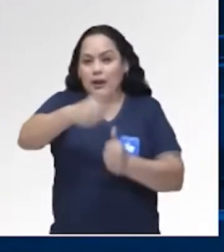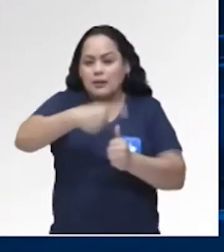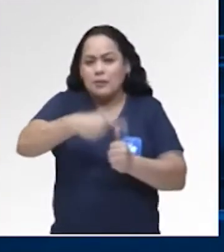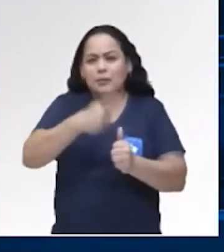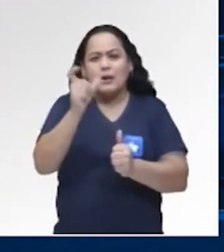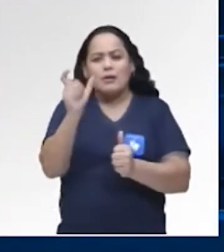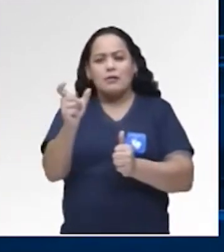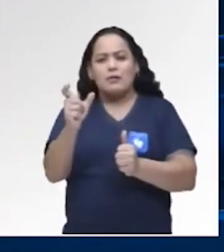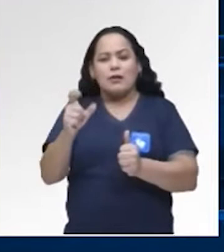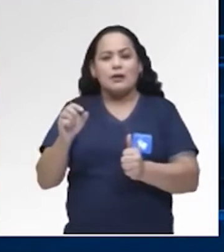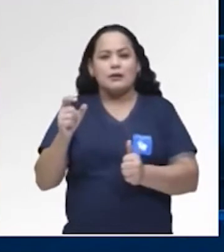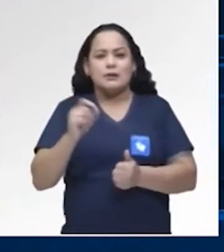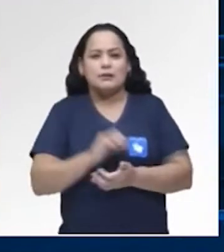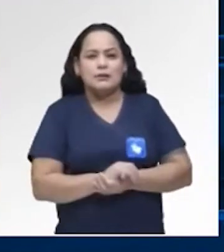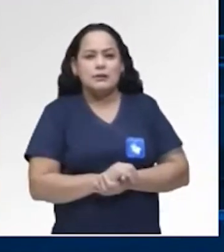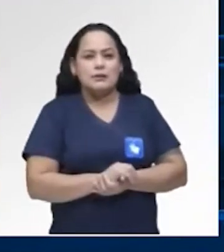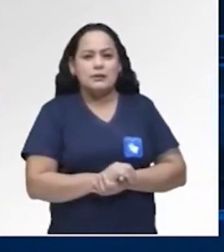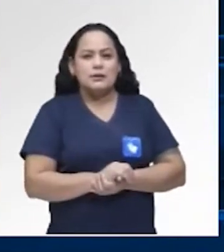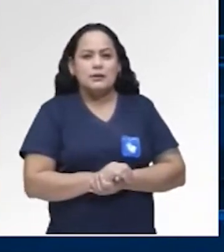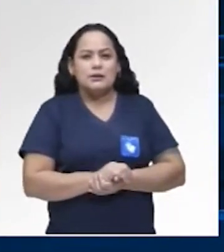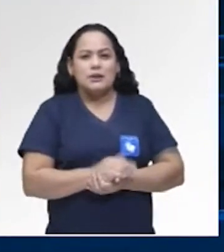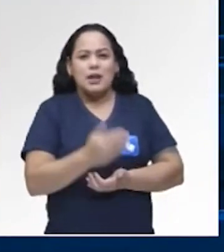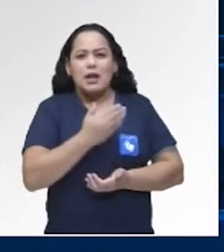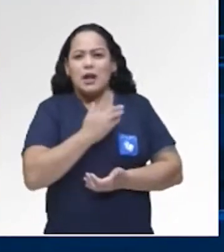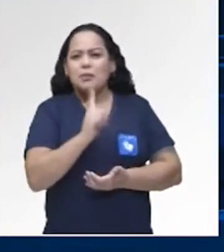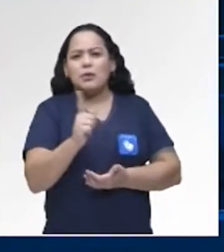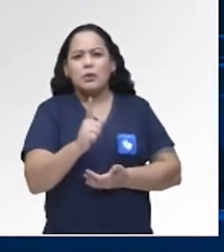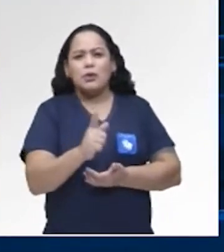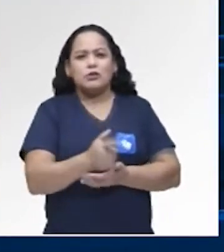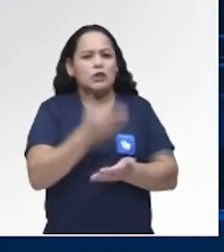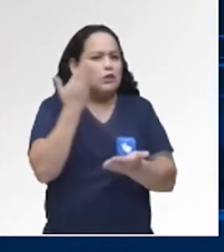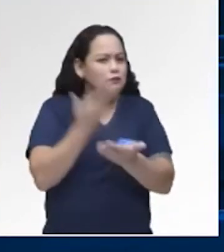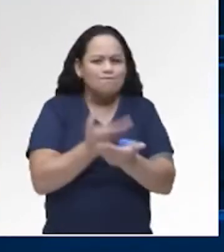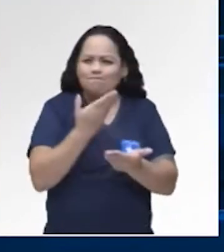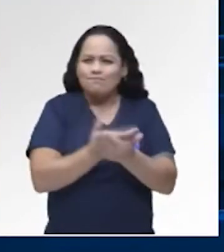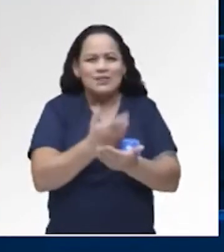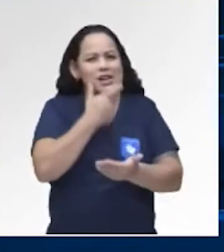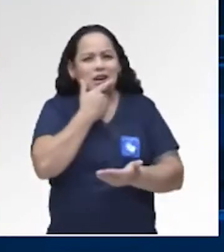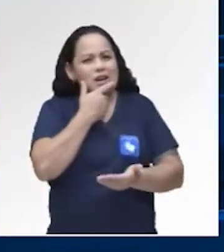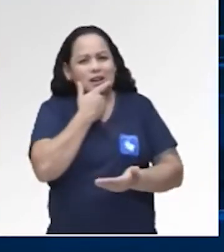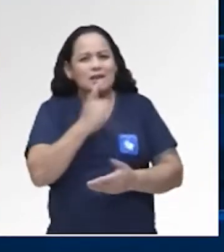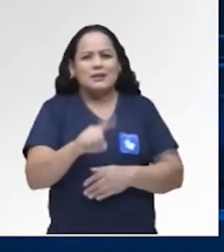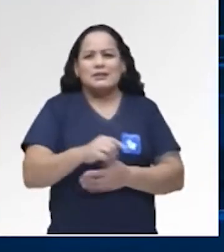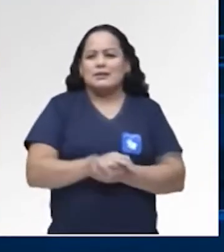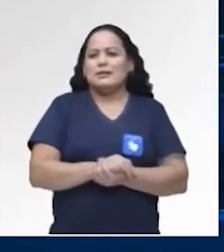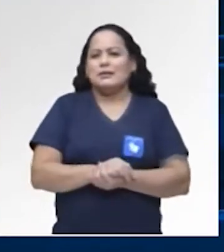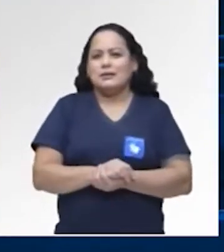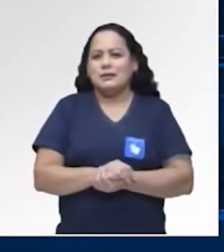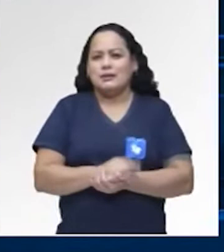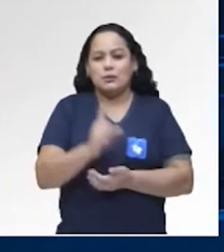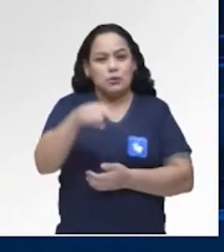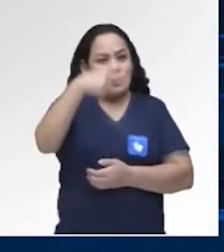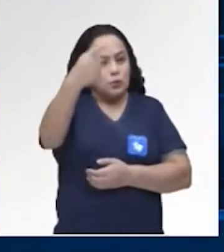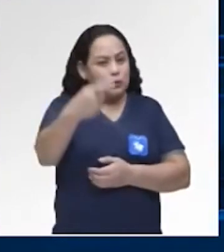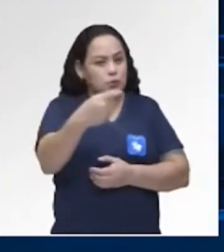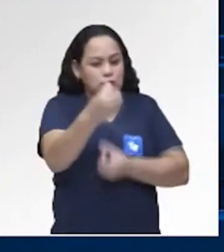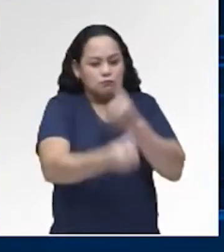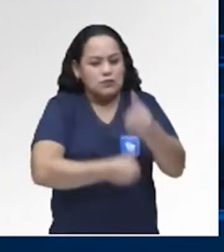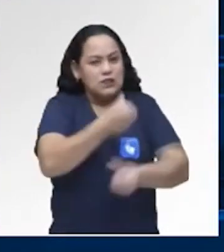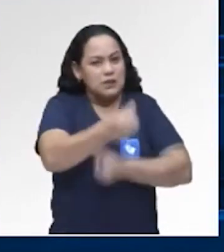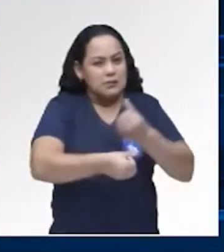aí do nosso dialogue. I'm not going to study in England next semester. Eu não vou estudar na Inglaterra no próximo